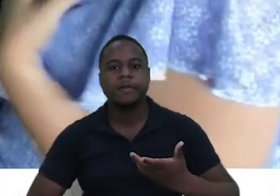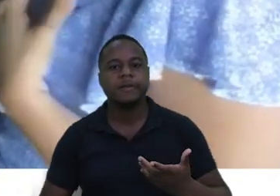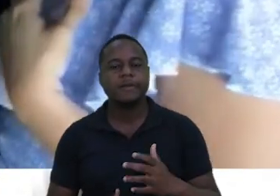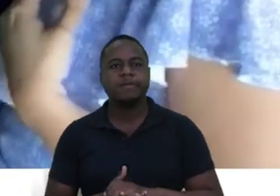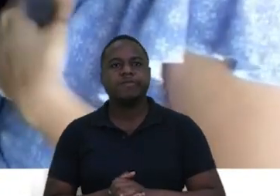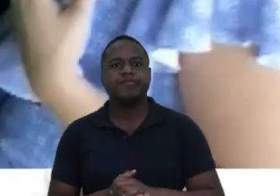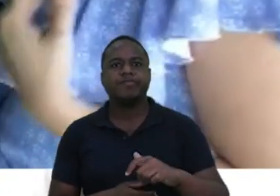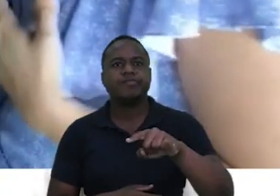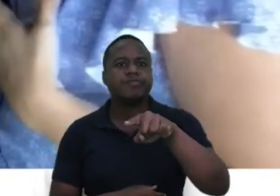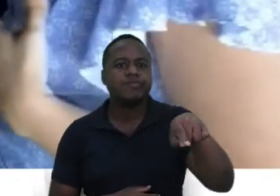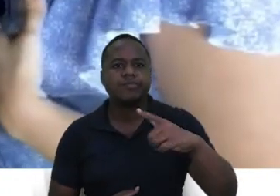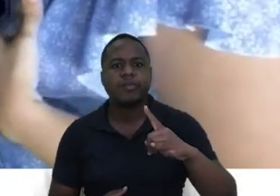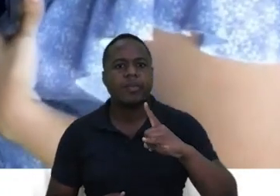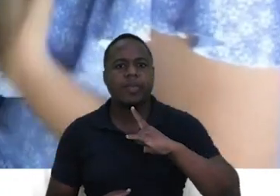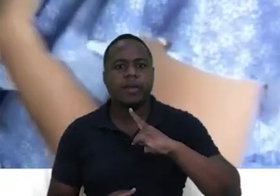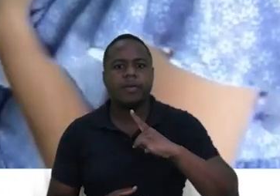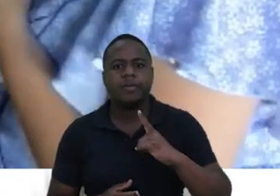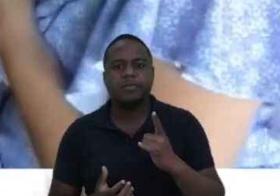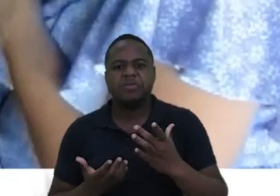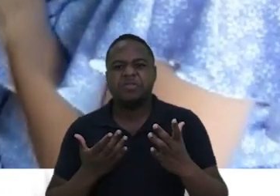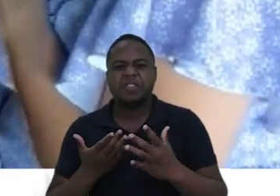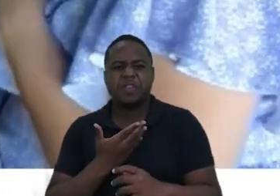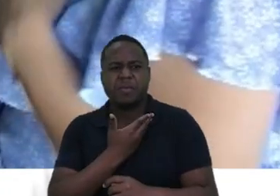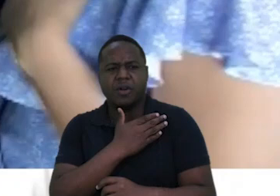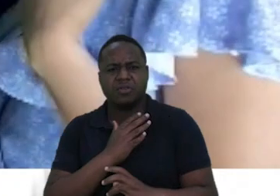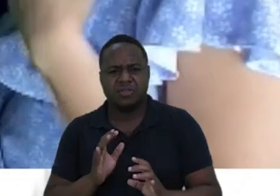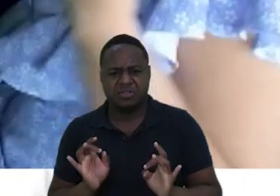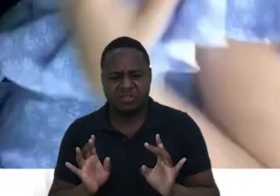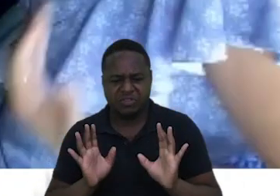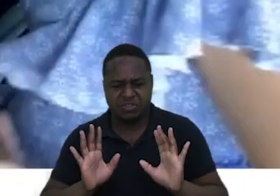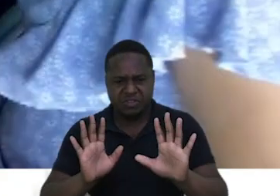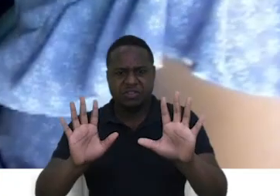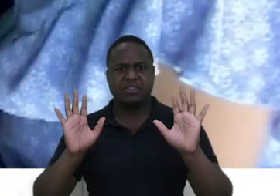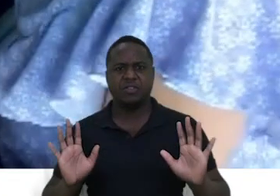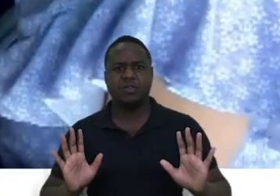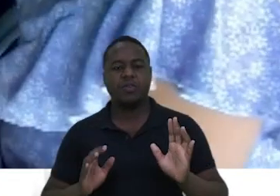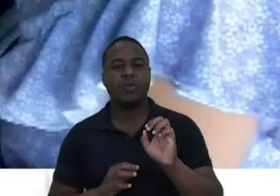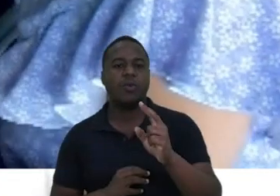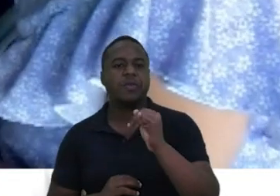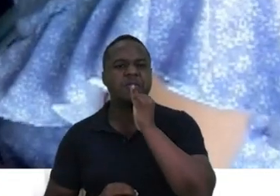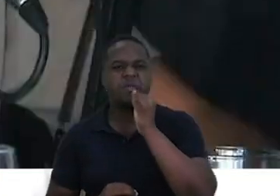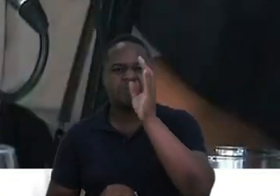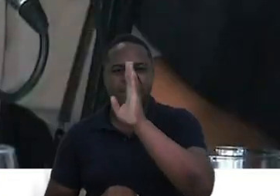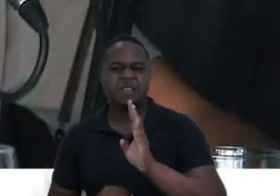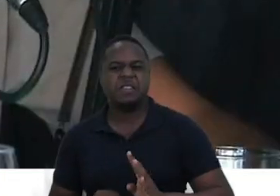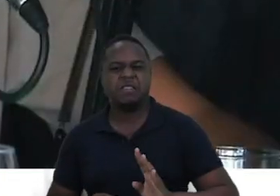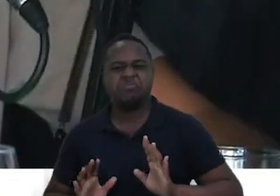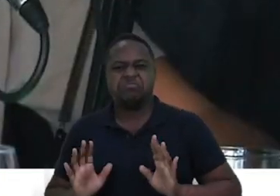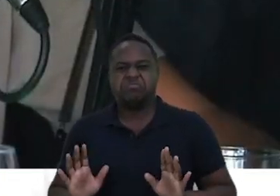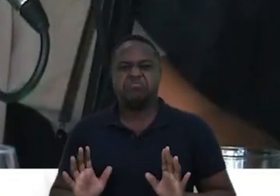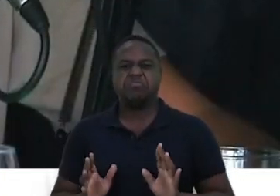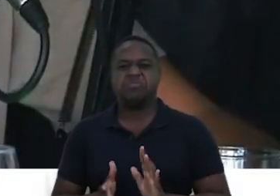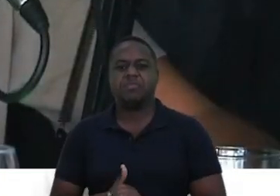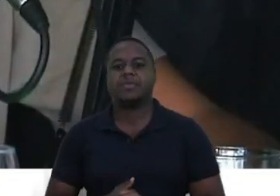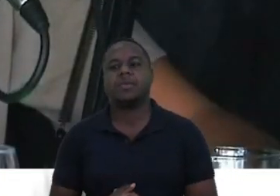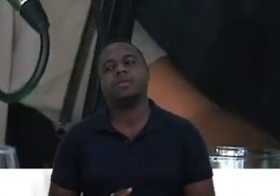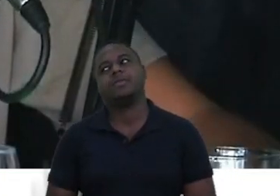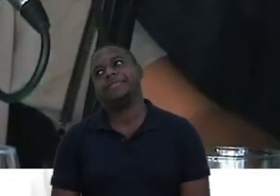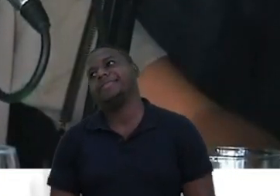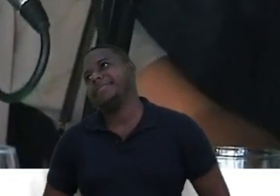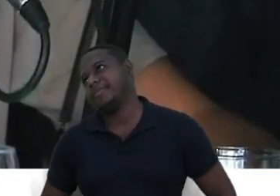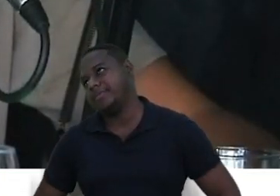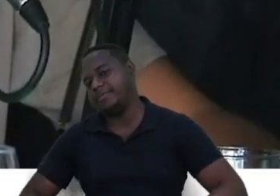de alguma forma, em algum espaço, preconceito por isso, por serem brasileiros? Nossa Senhora...